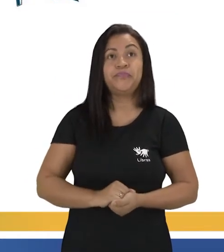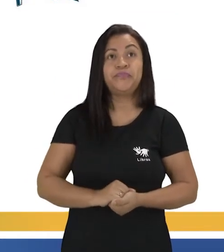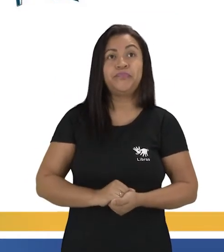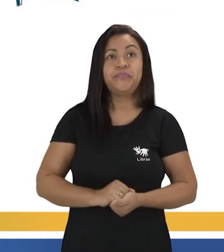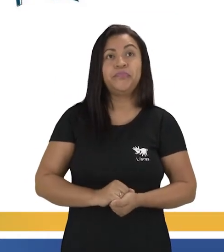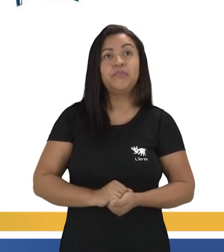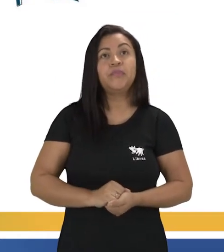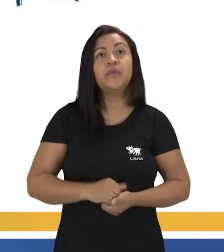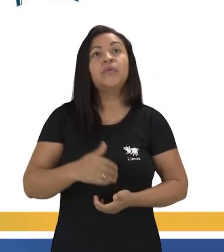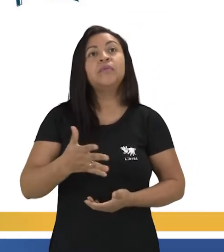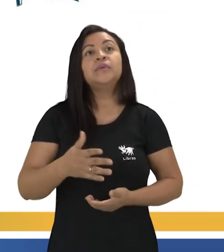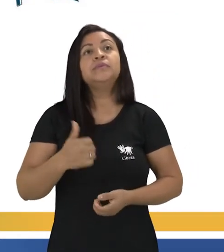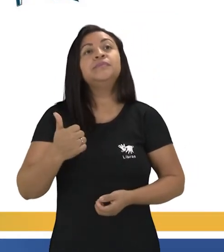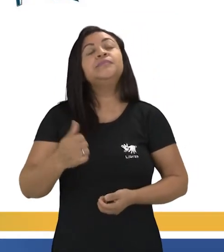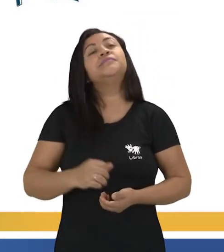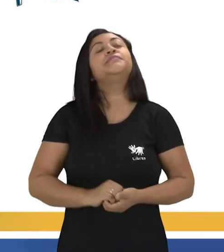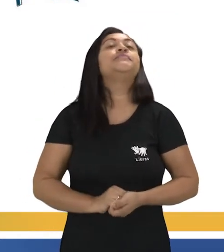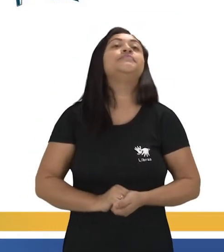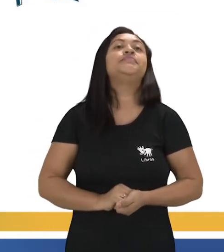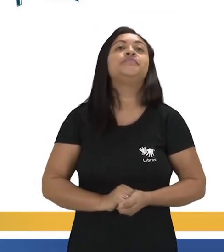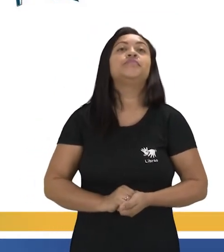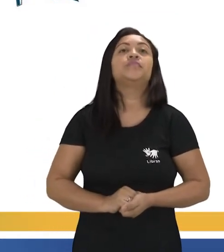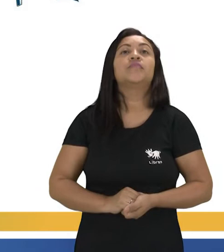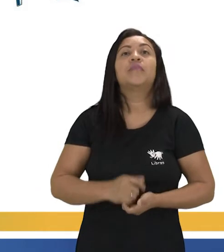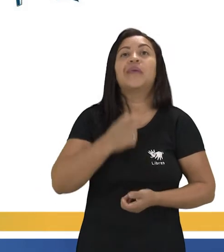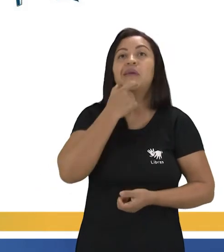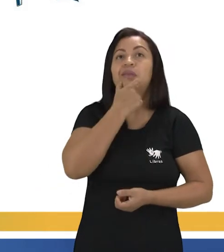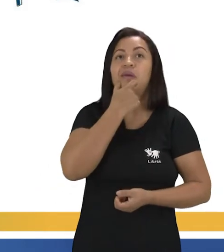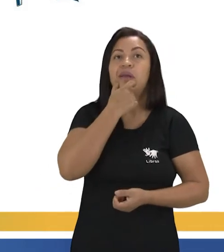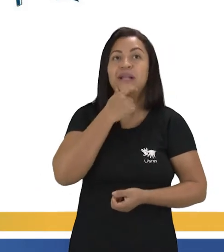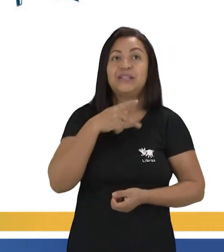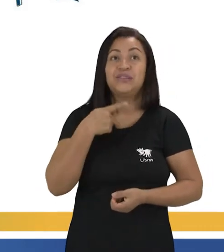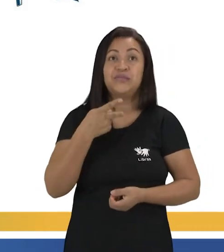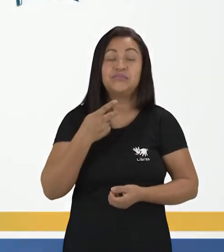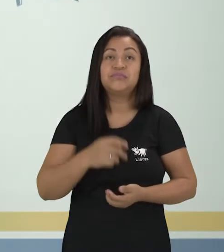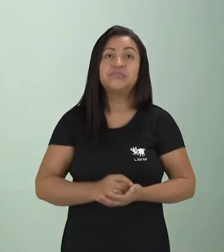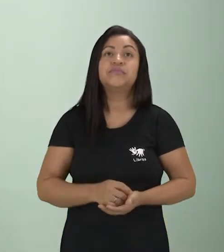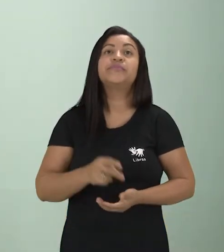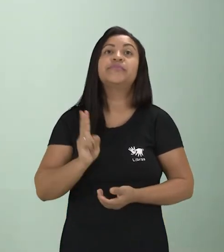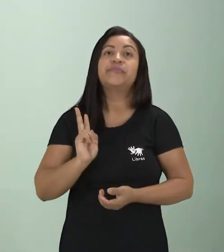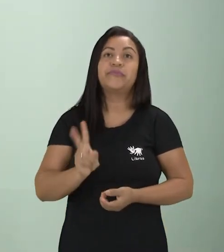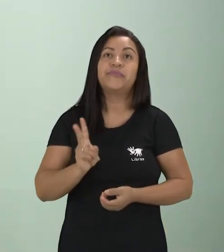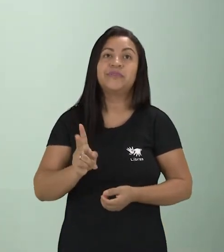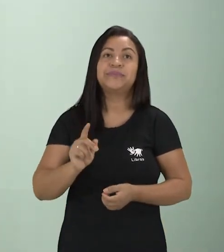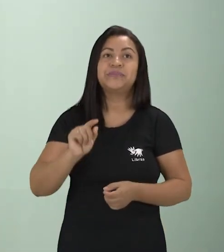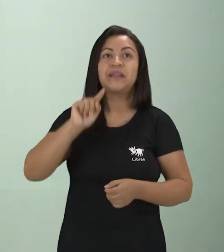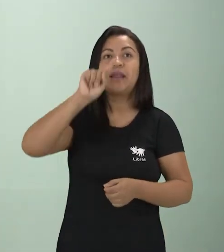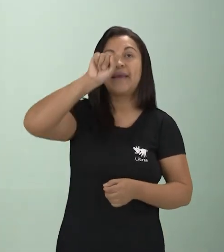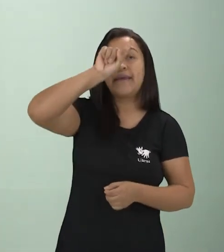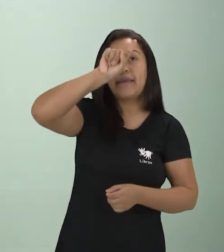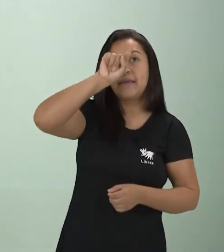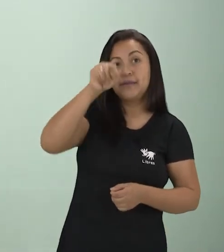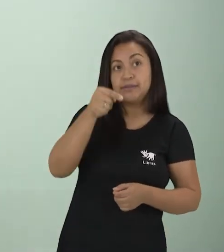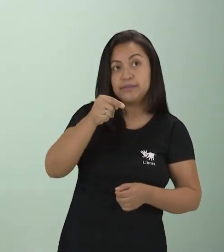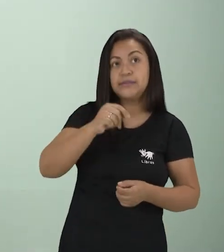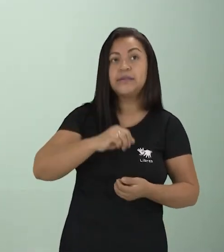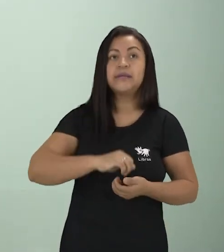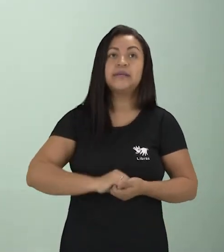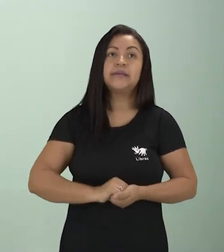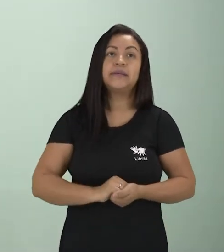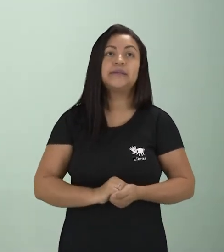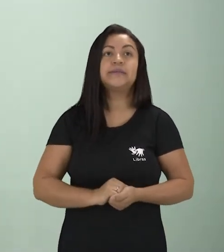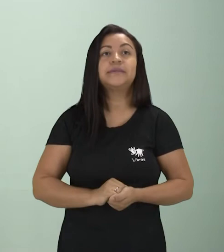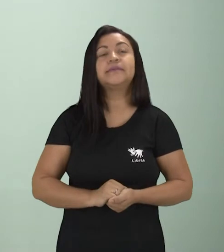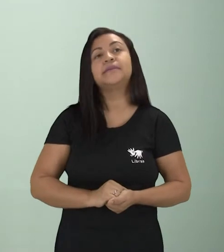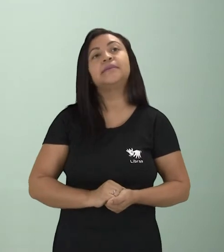Então, vamos ali. Como no inglês, na língua falada, nós sempre contraímos tudo com past perfect ou passado perfeito, não